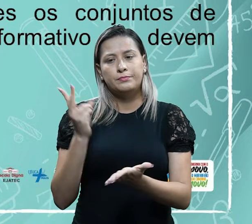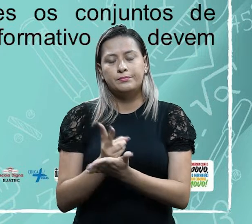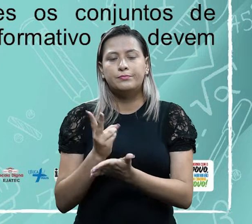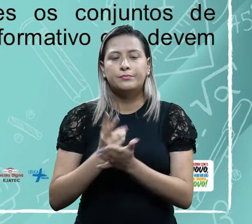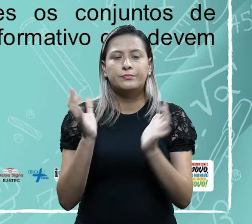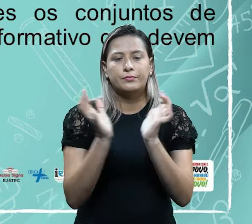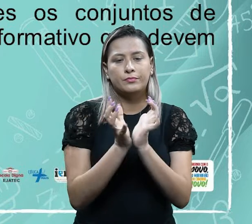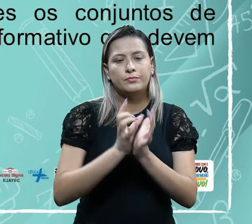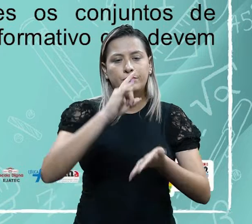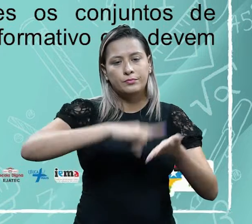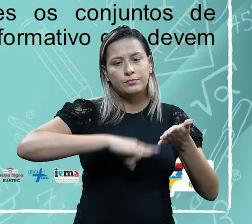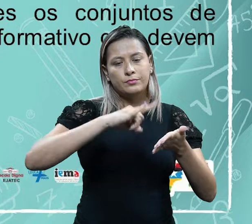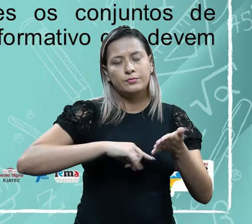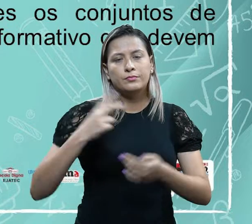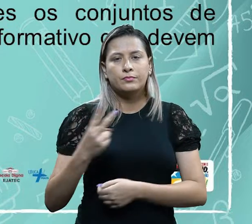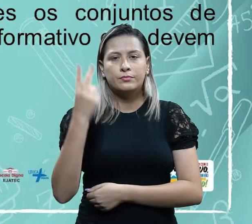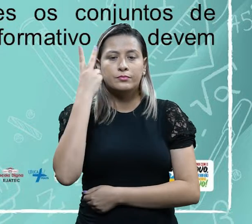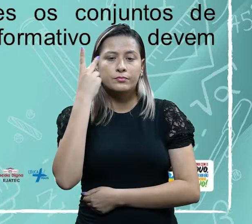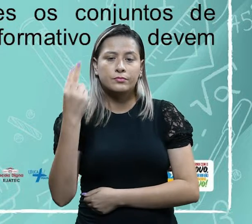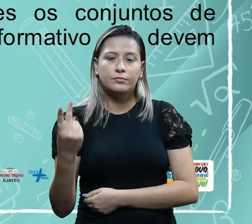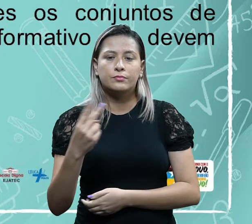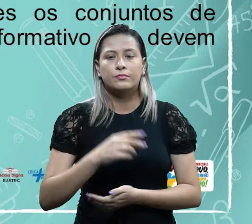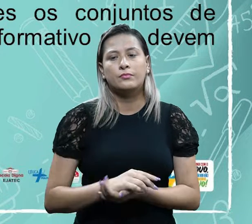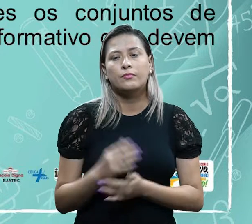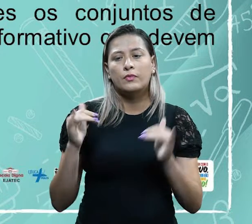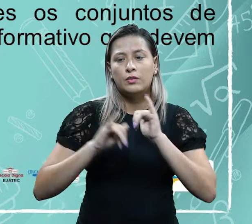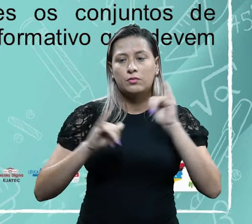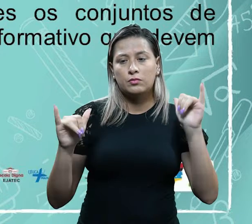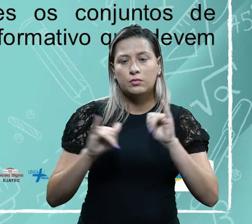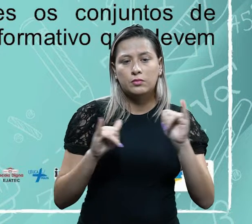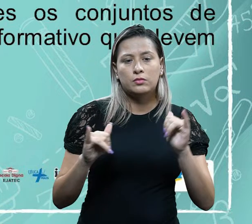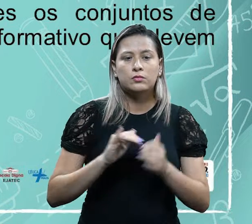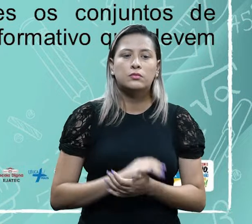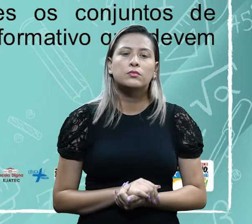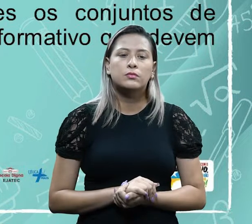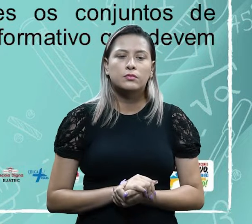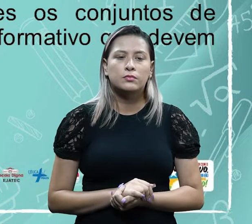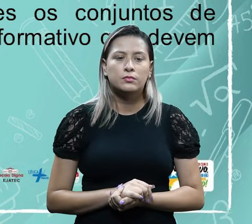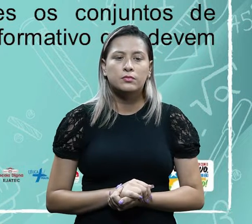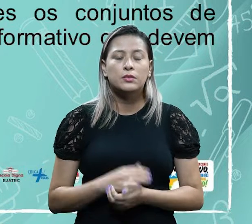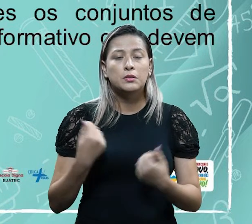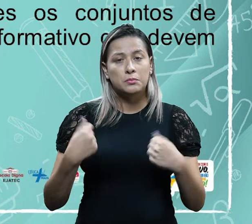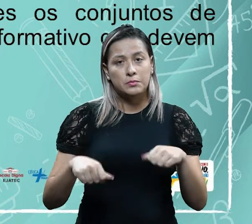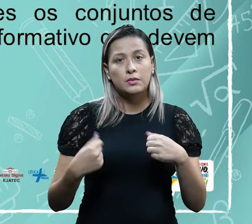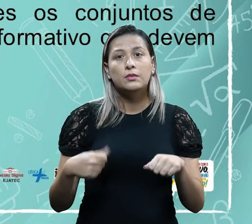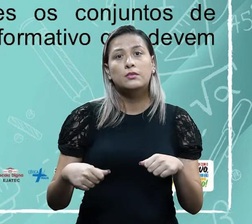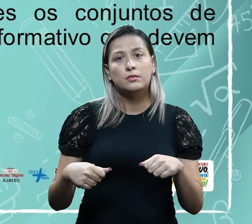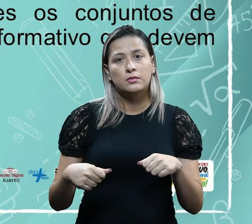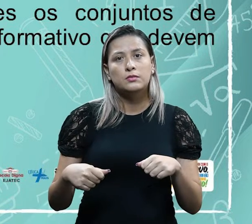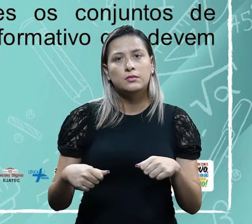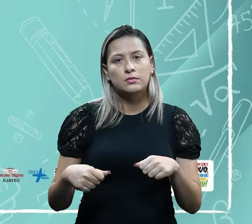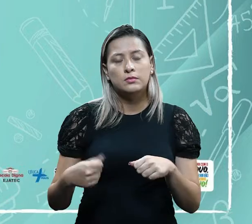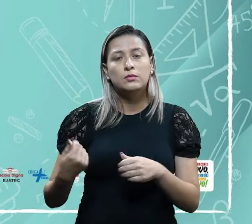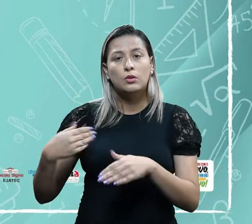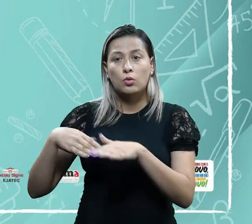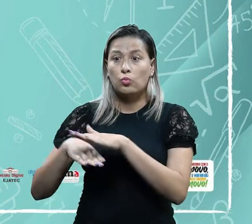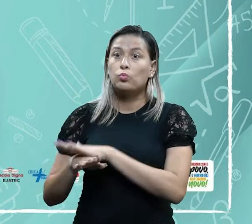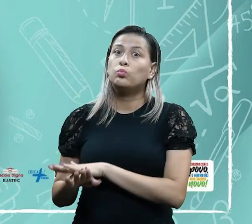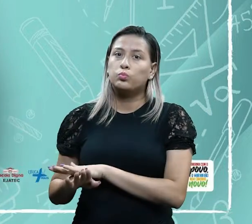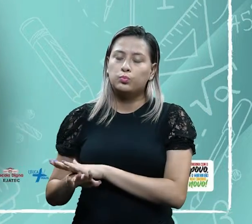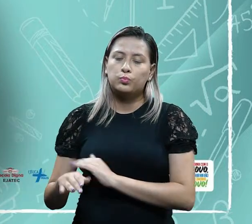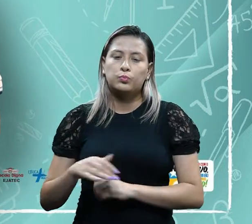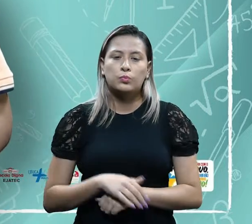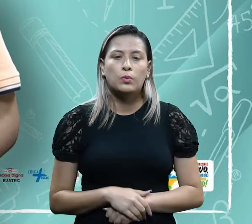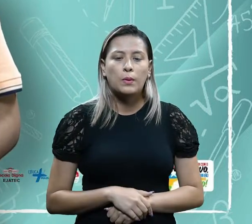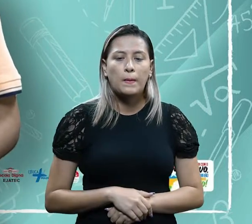de documentos, né, de valor histórico, probatório, informativo, que devam ser definitivamente preservados. Então, todo